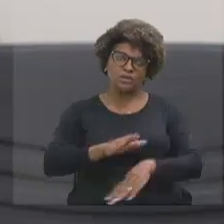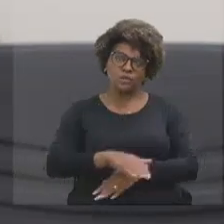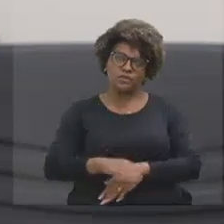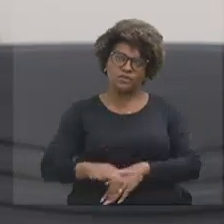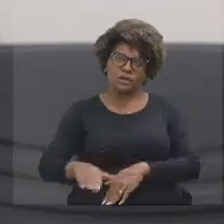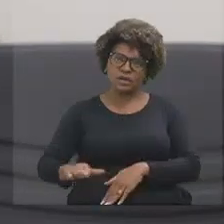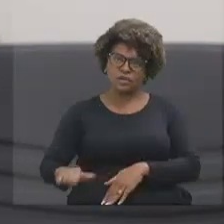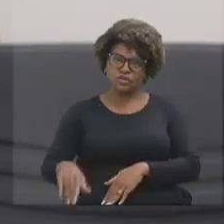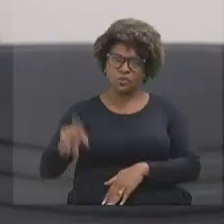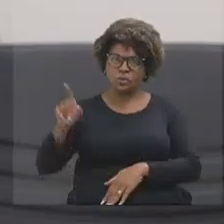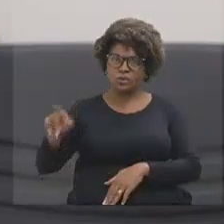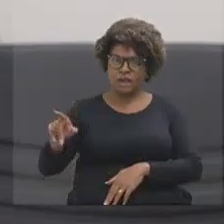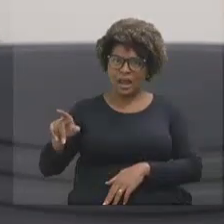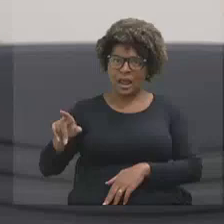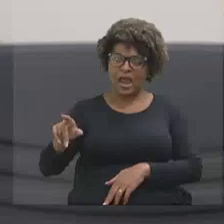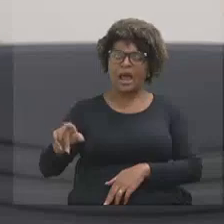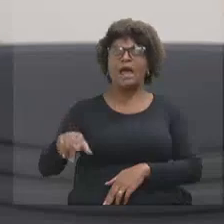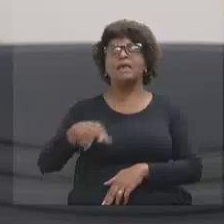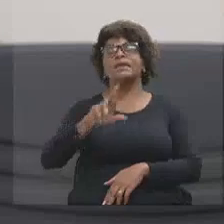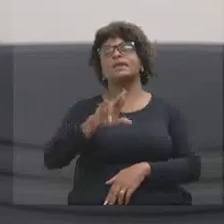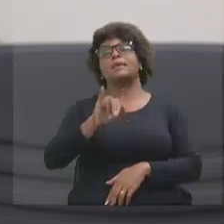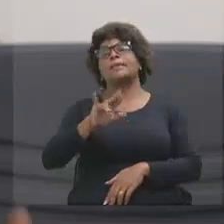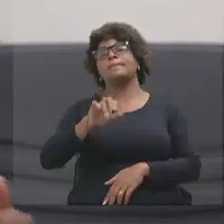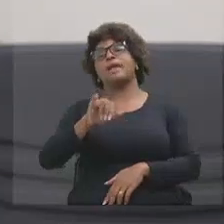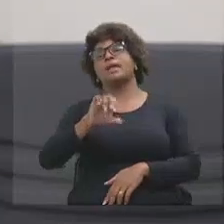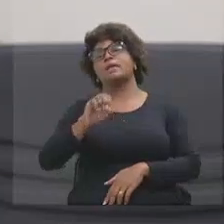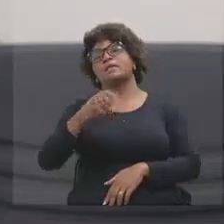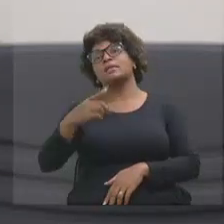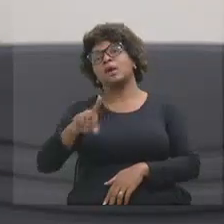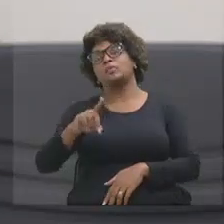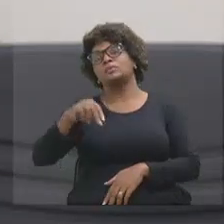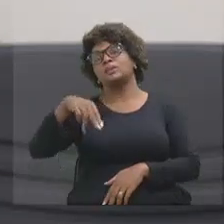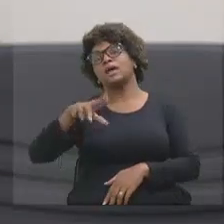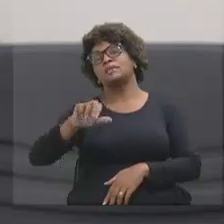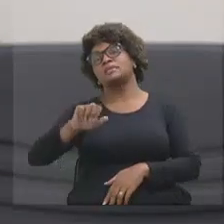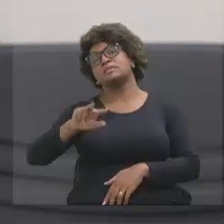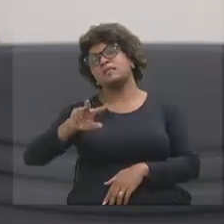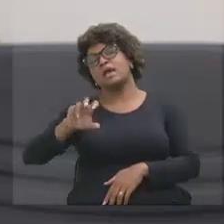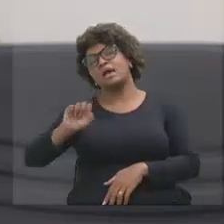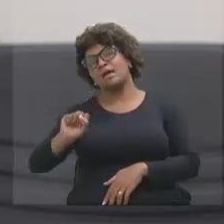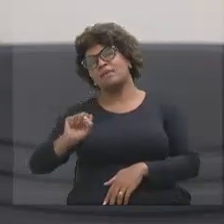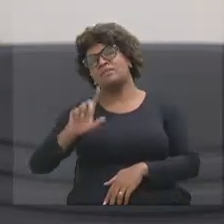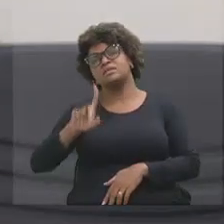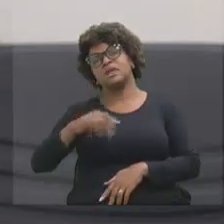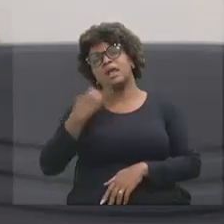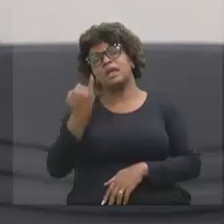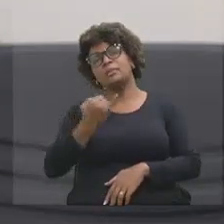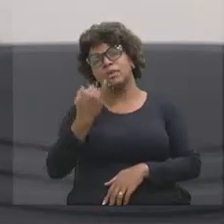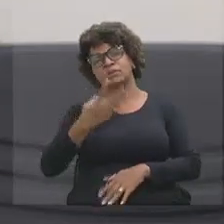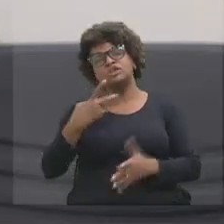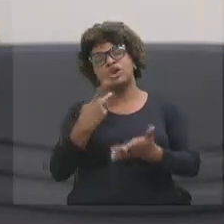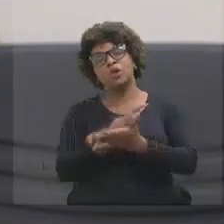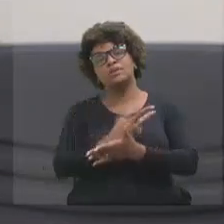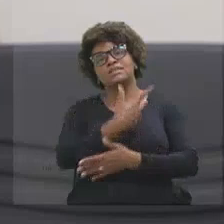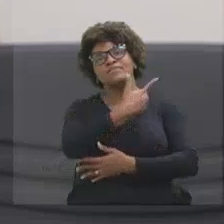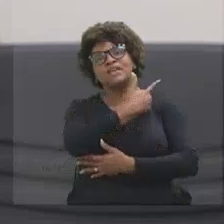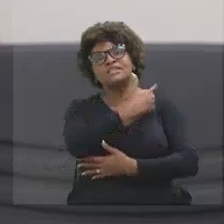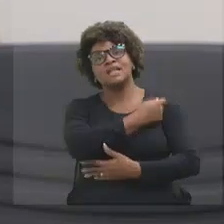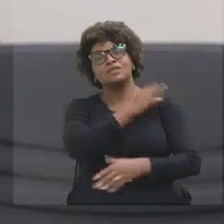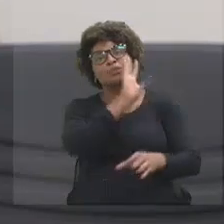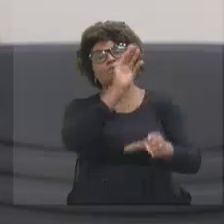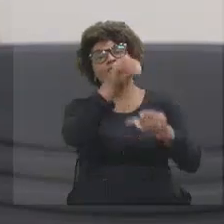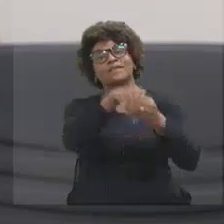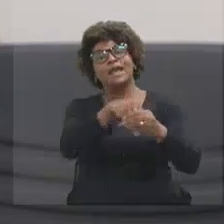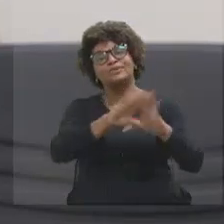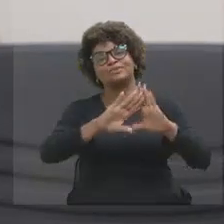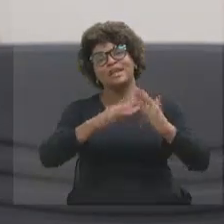que a gente possa fazer essa parceria com as escolas e garantir que na escola aconteça essa vacinação a gente percebe que